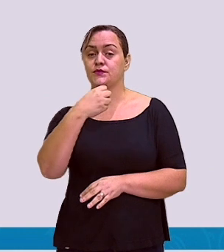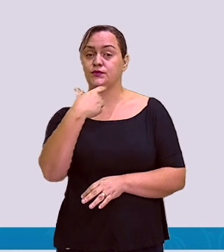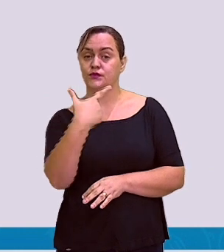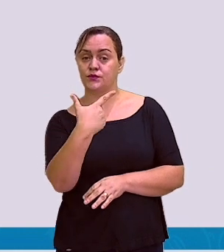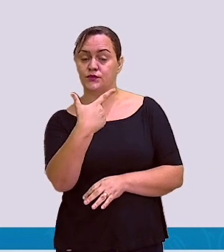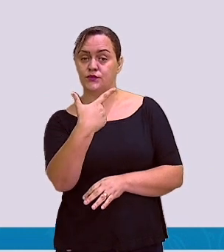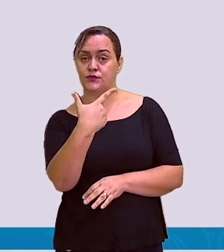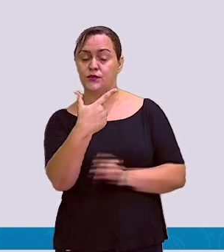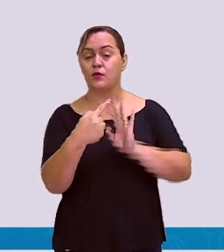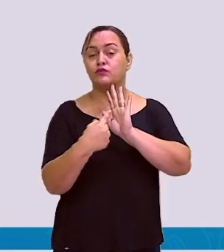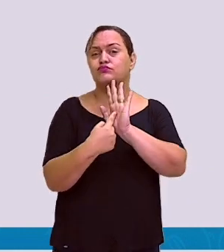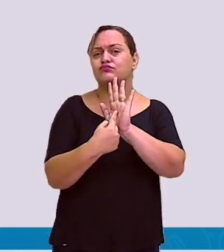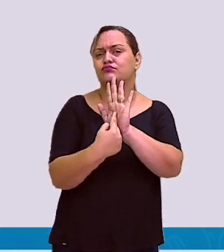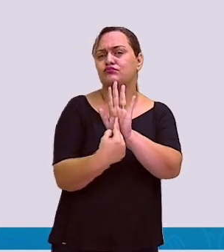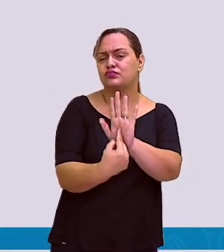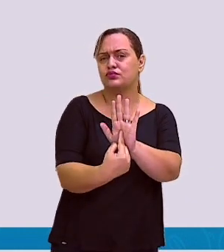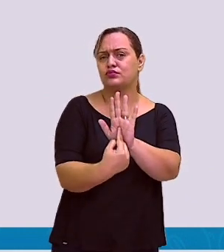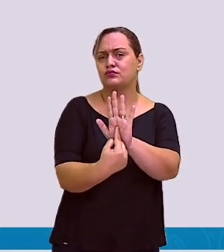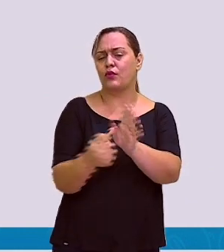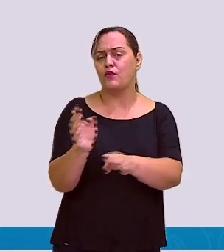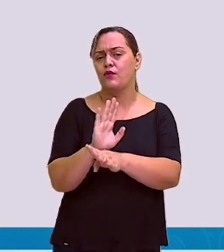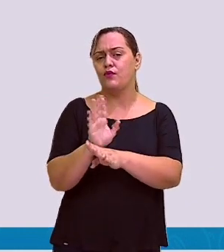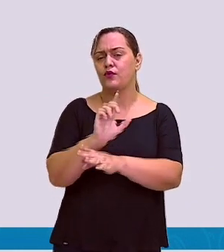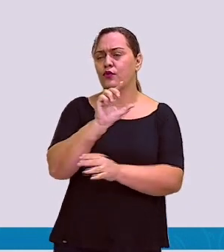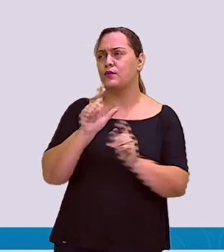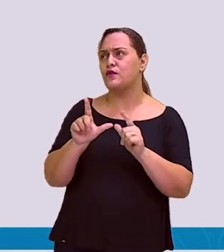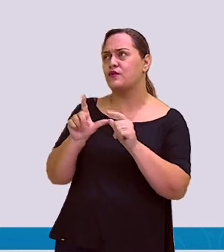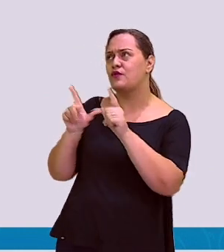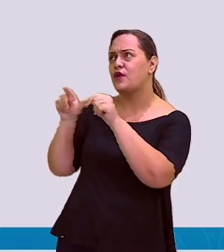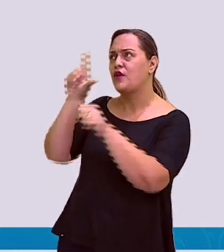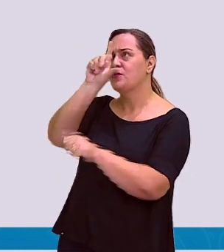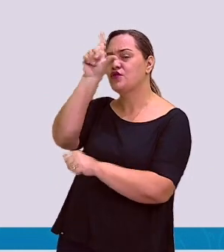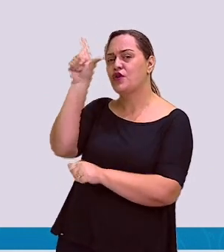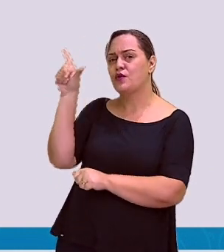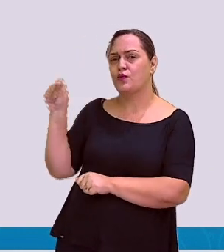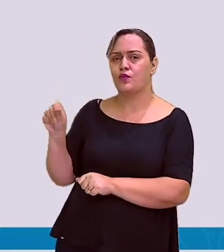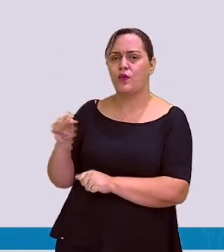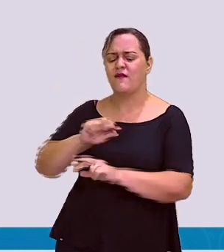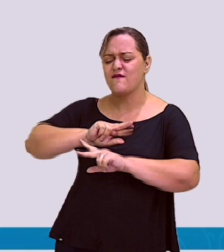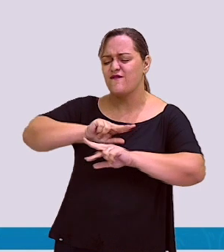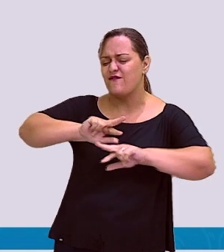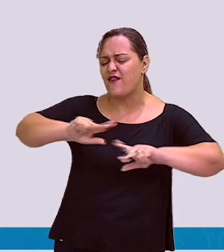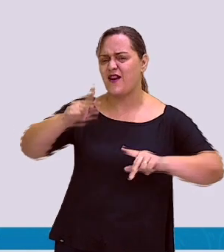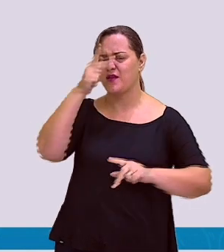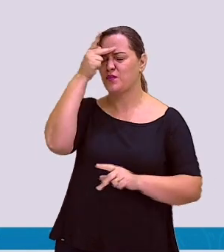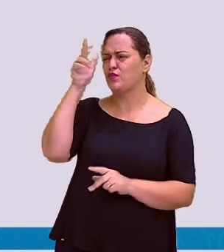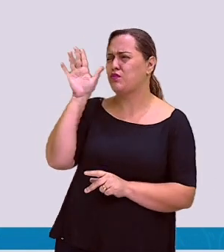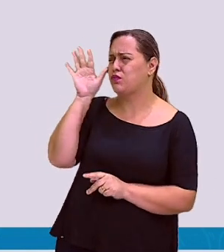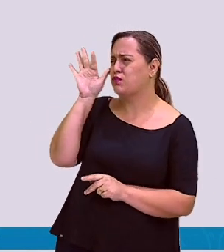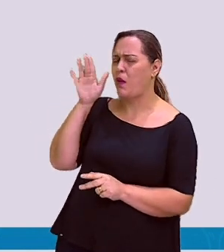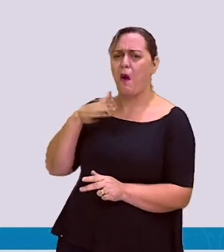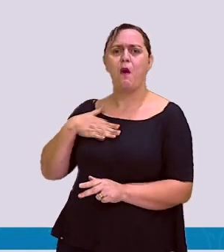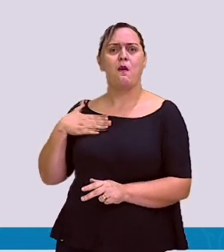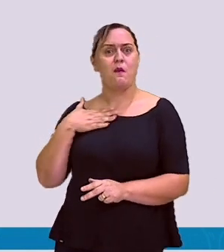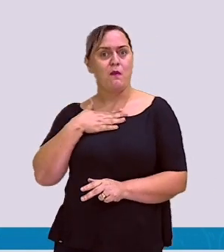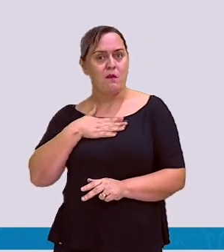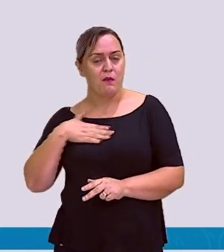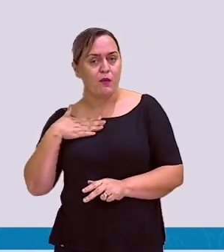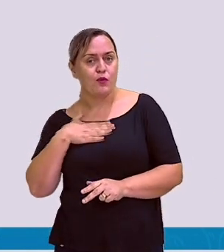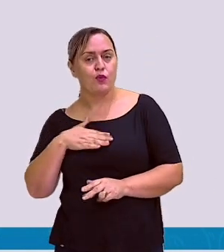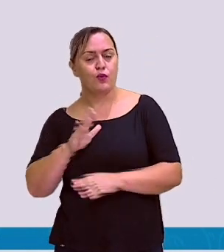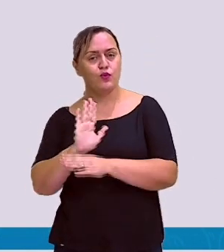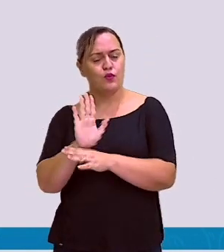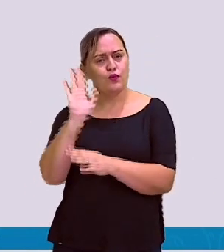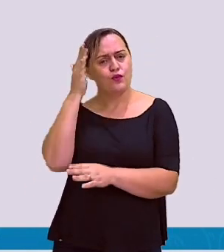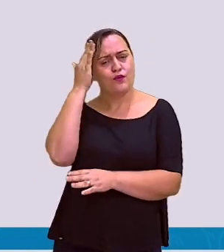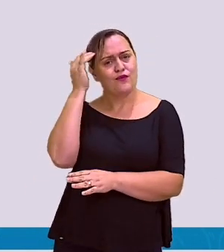Lua. Daí em diante, esse evento conquistou milhares de fãs em todo o mundo. Os filmes eram produzidos em preto e